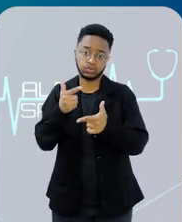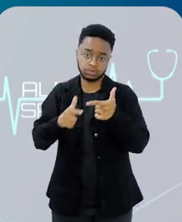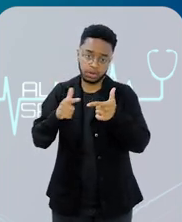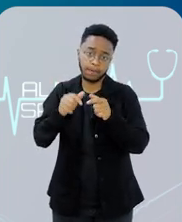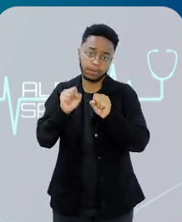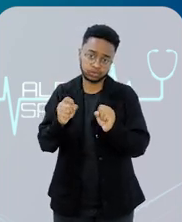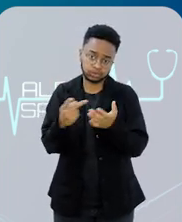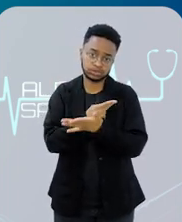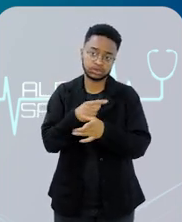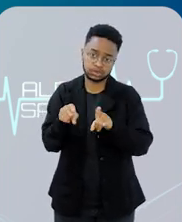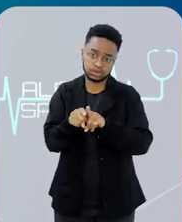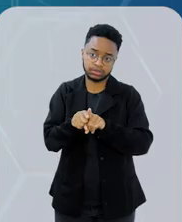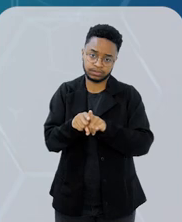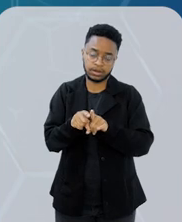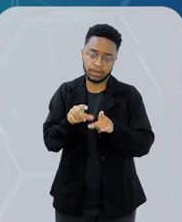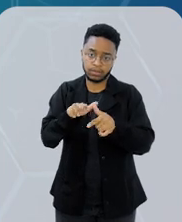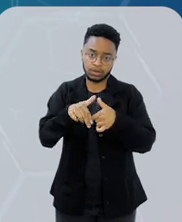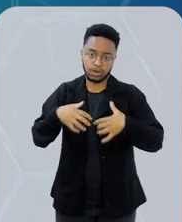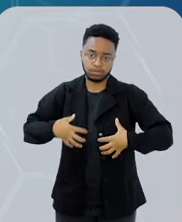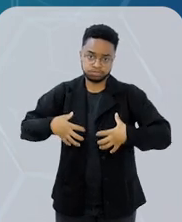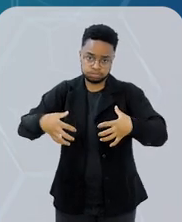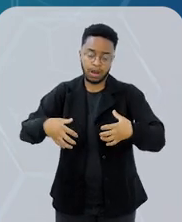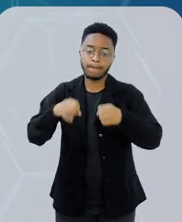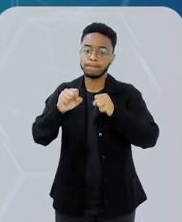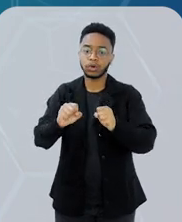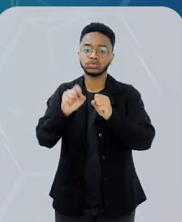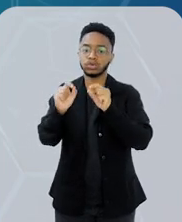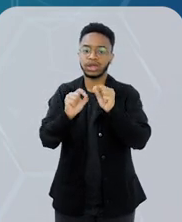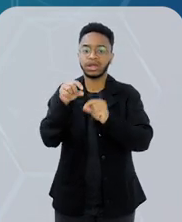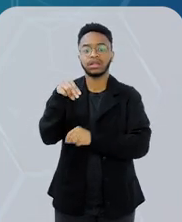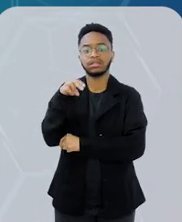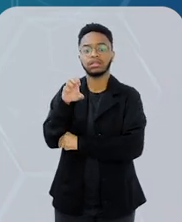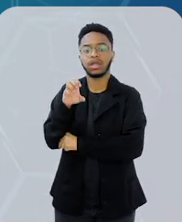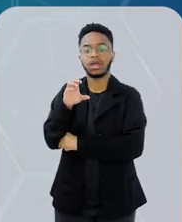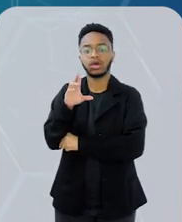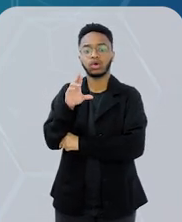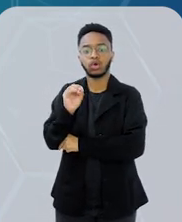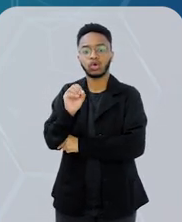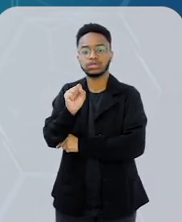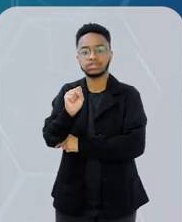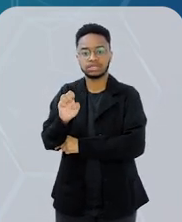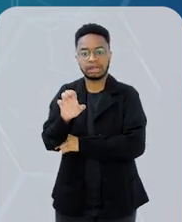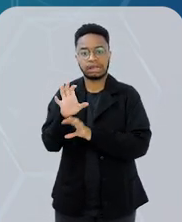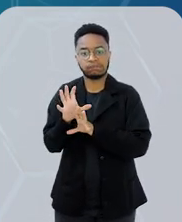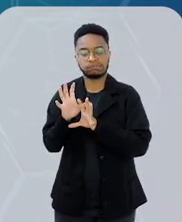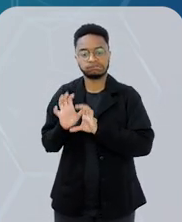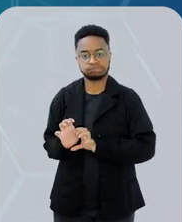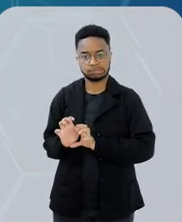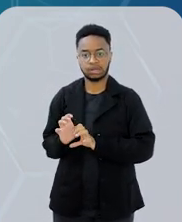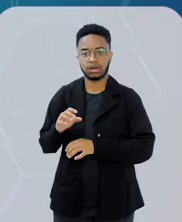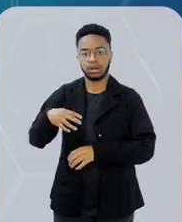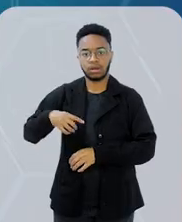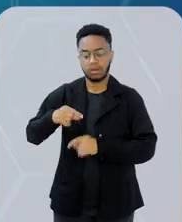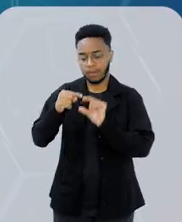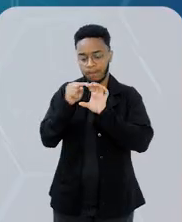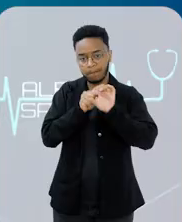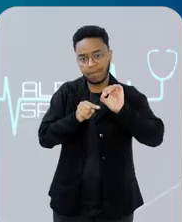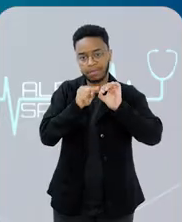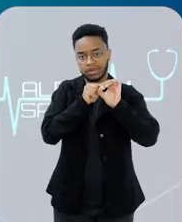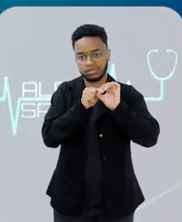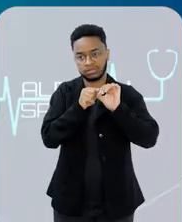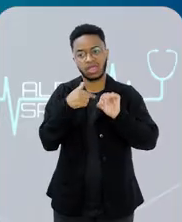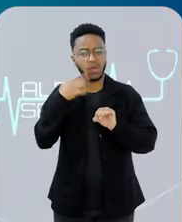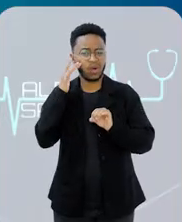da gigantomastia, né? Da cirurgia da gigantomastia, como necrose do mamilo. Acho que o Matheus pode até falar um pouquinho mais sobre essa